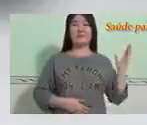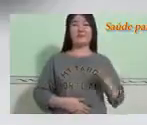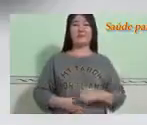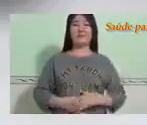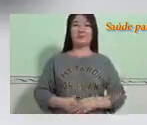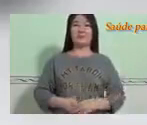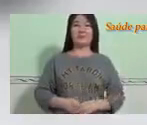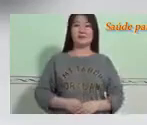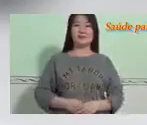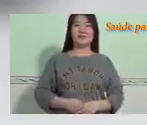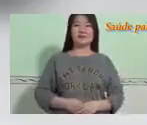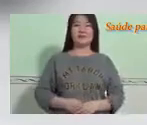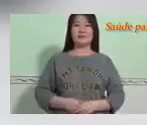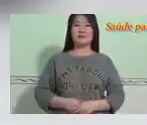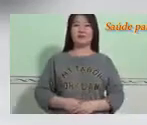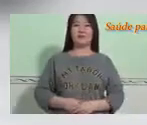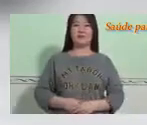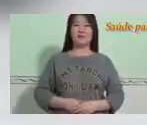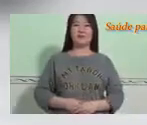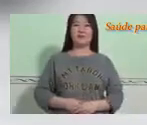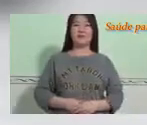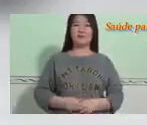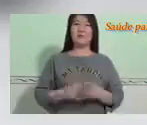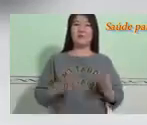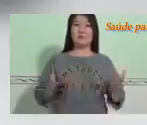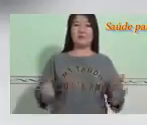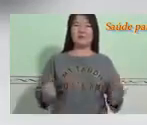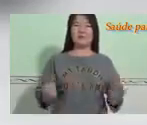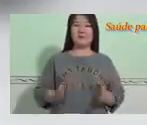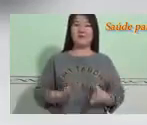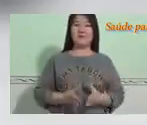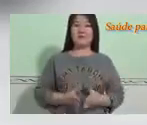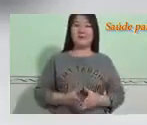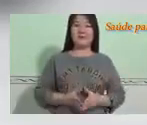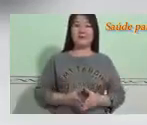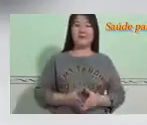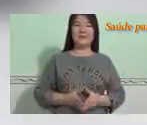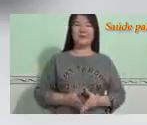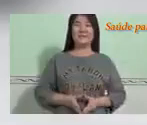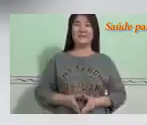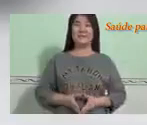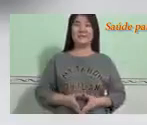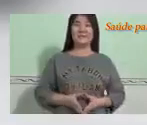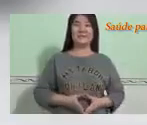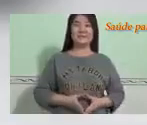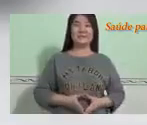organismo anticorpos parênteses fechado específicos para o tipo de infecção.